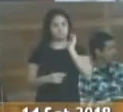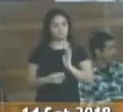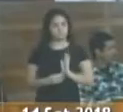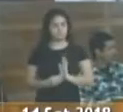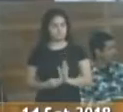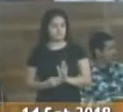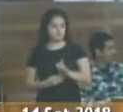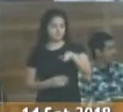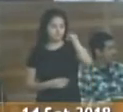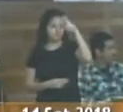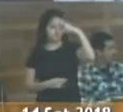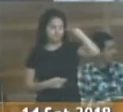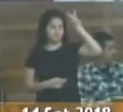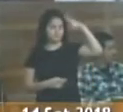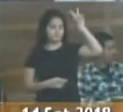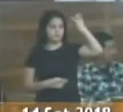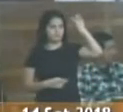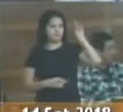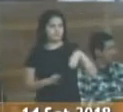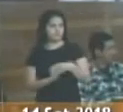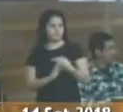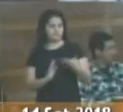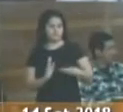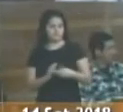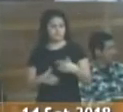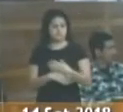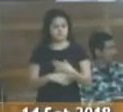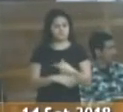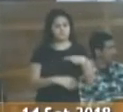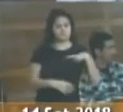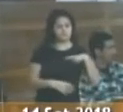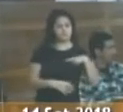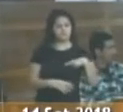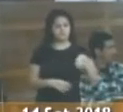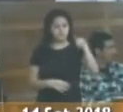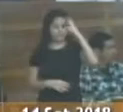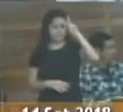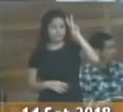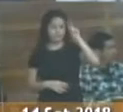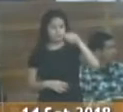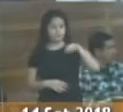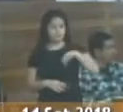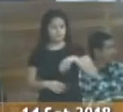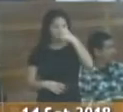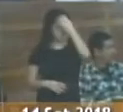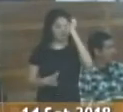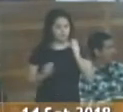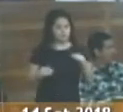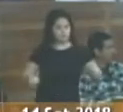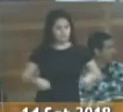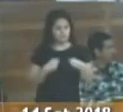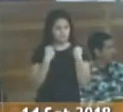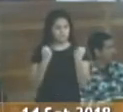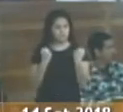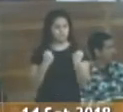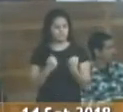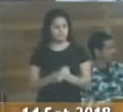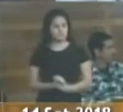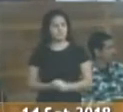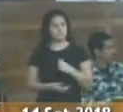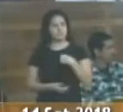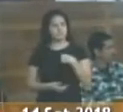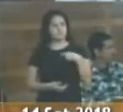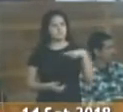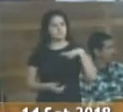uma história. E todo município tem a sua história, mas a nossa é muito forte. Nós temos a maior